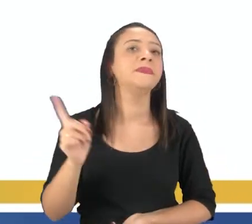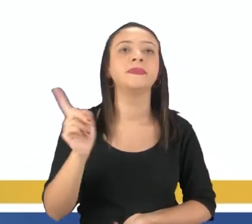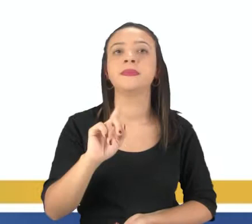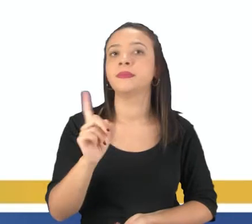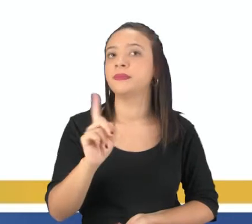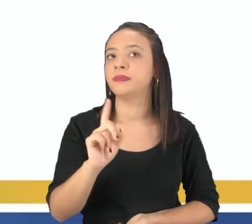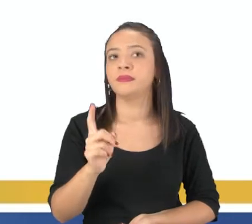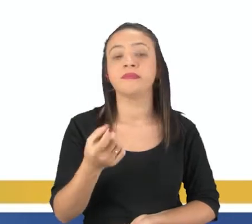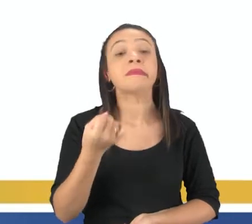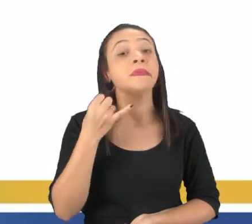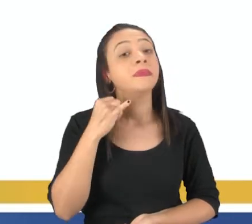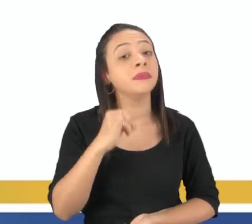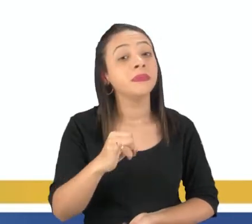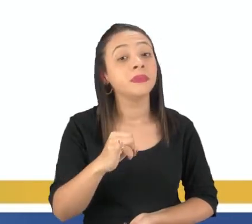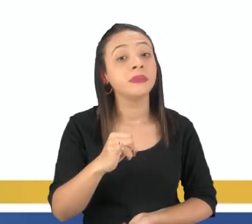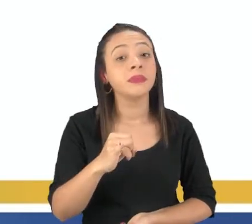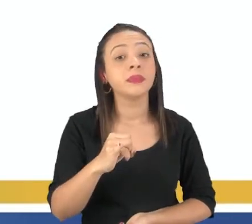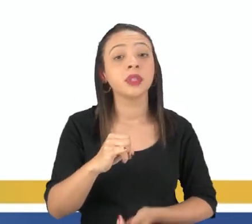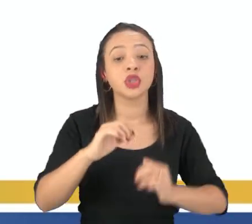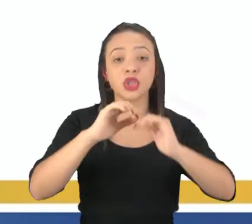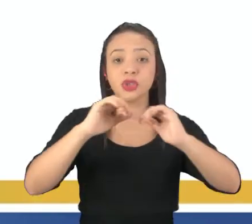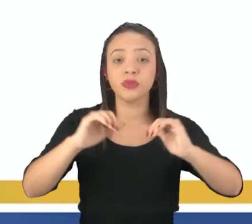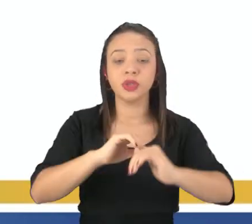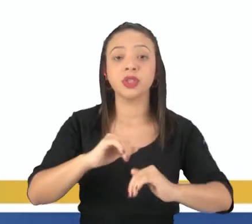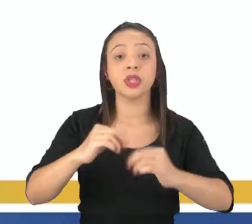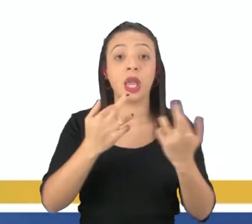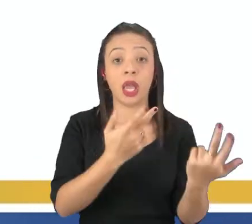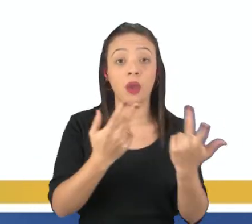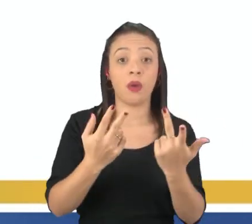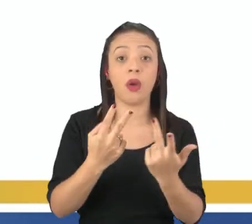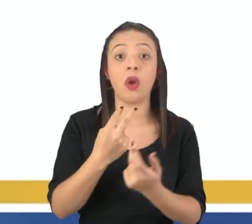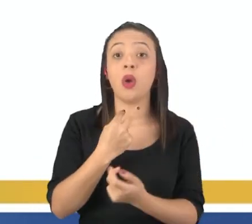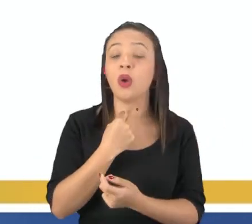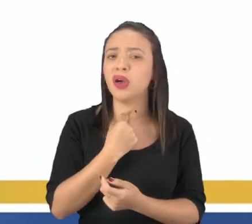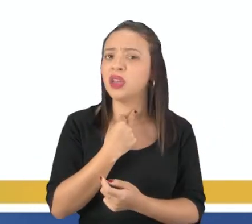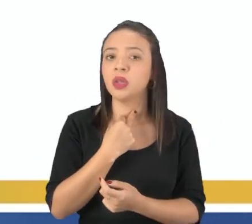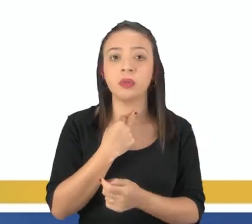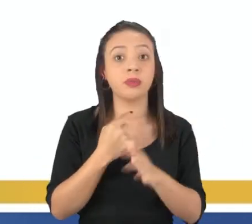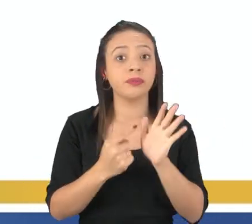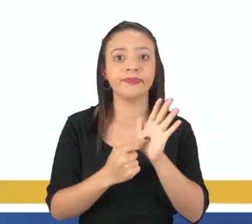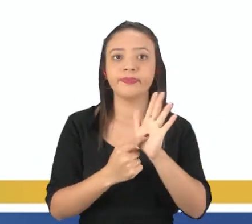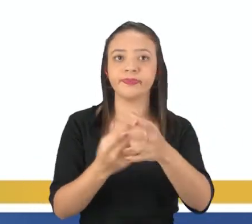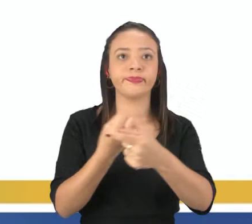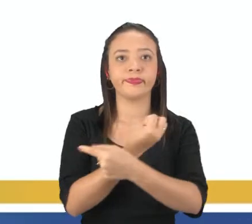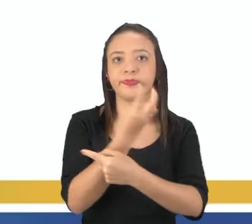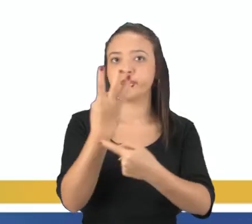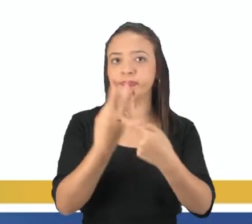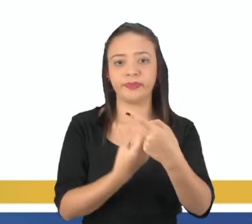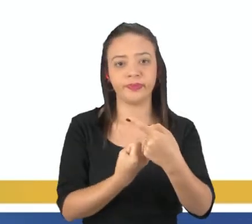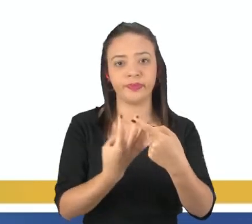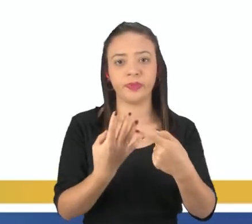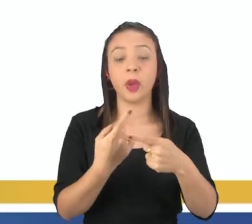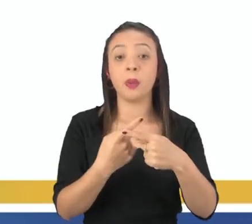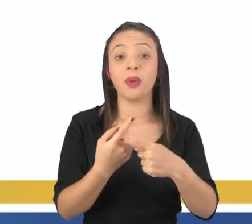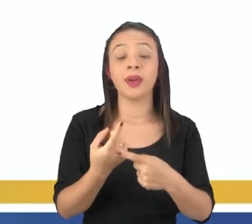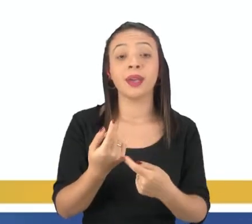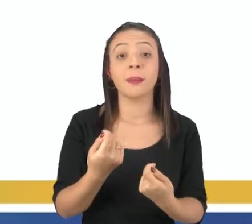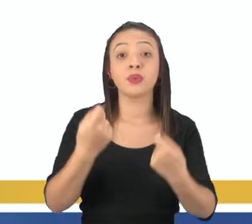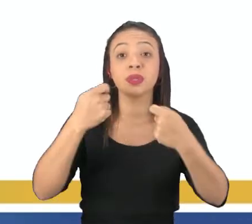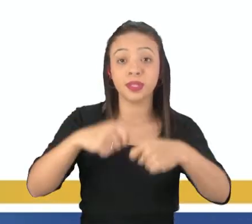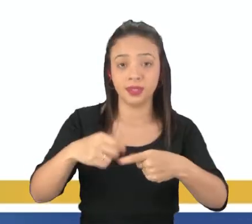se ela não foi dividido em e quais eu não posso representar de forma de função porque para ser